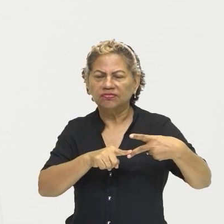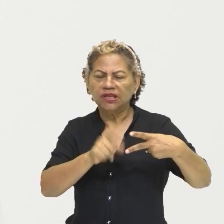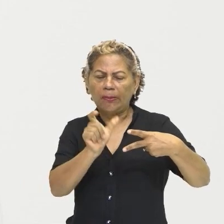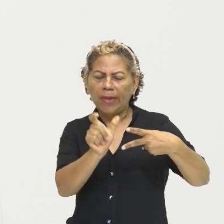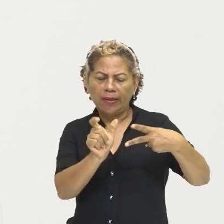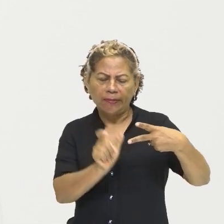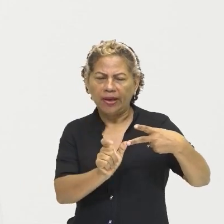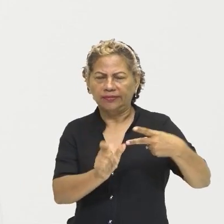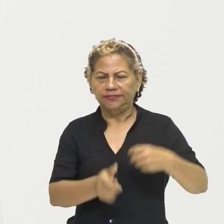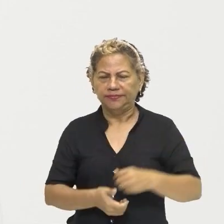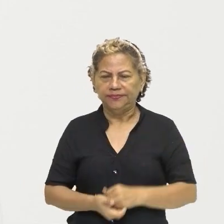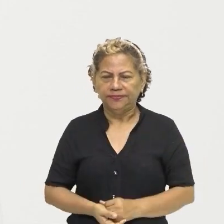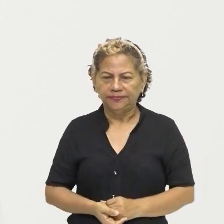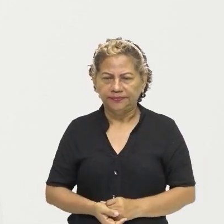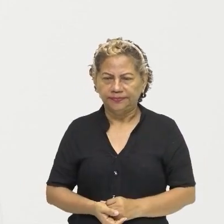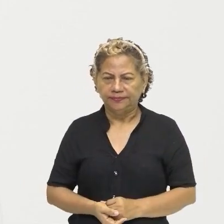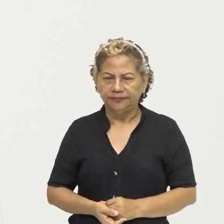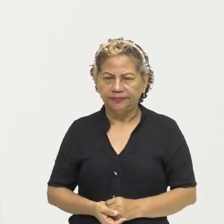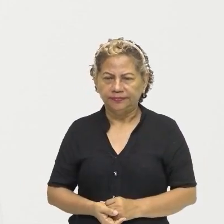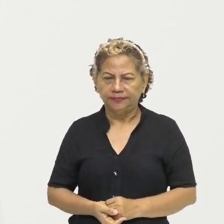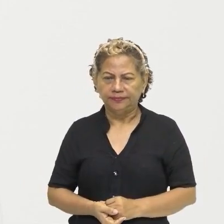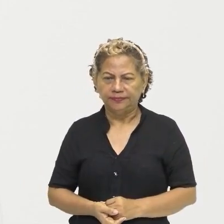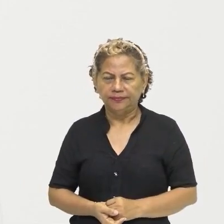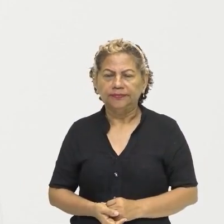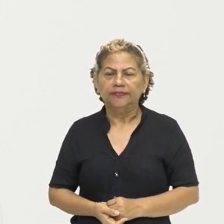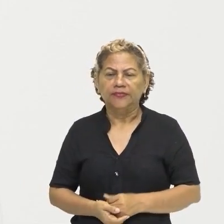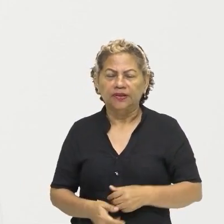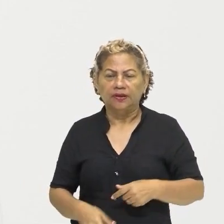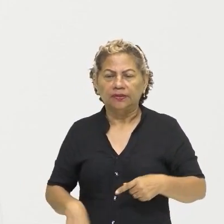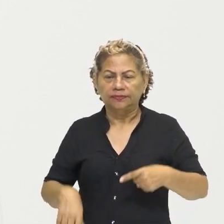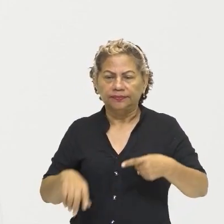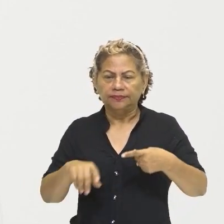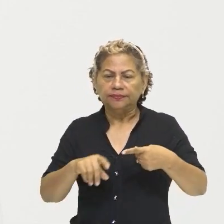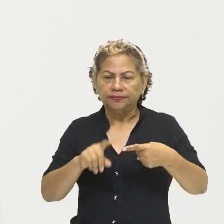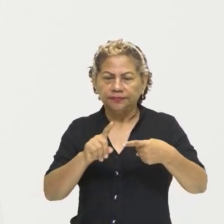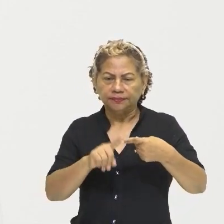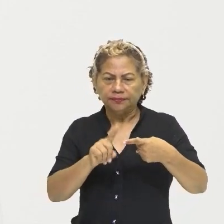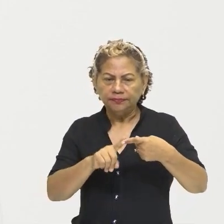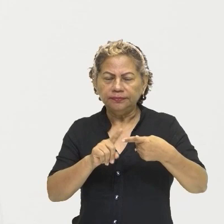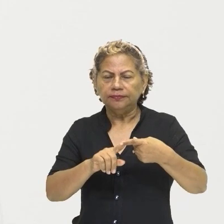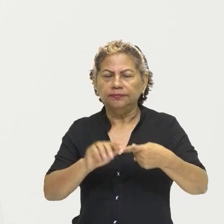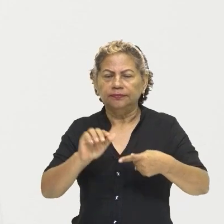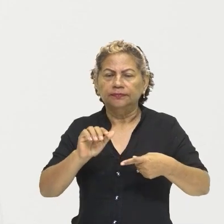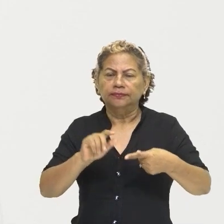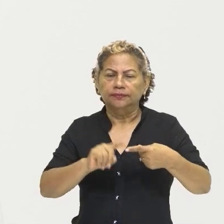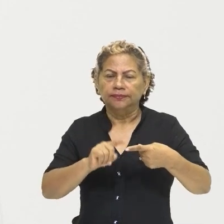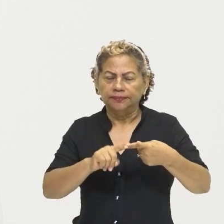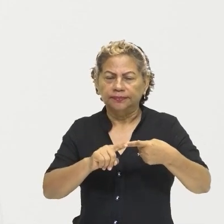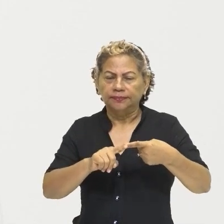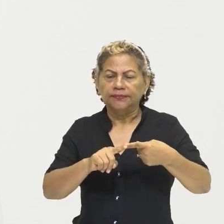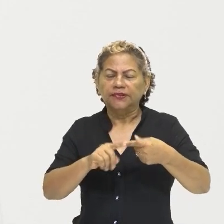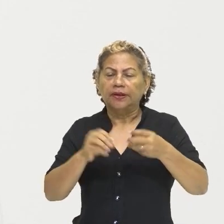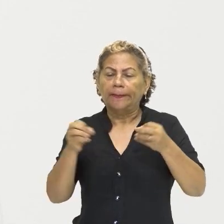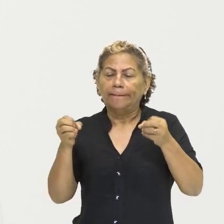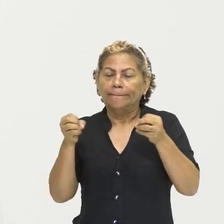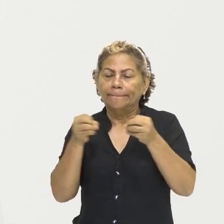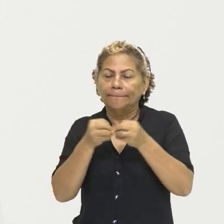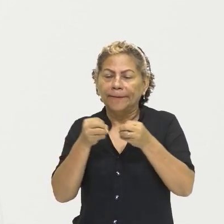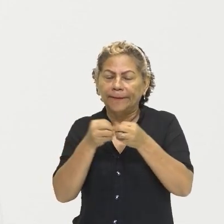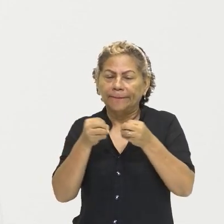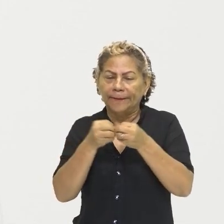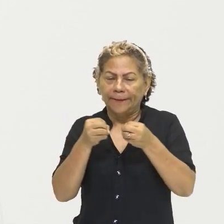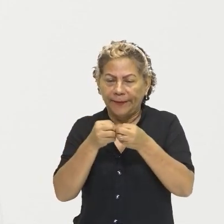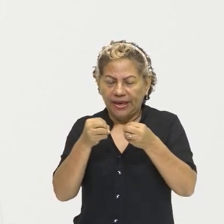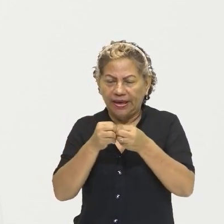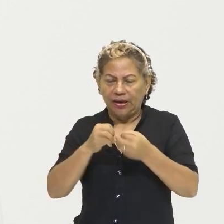Olha aqui. Afélio é a posição que o planeta ocupa mais próxima do Sol. Então,